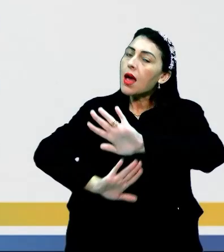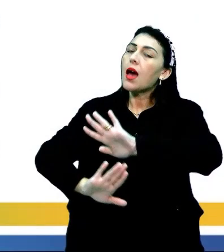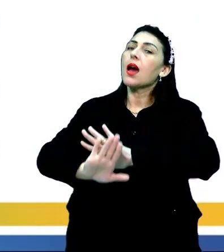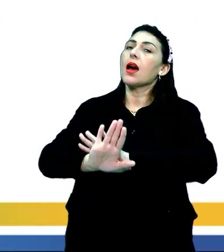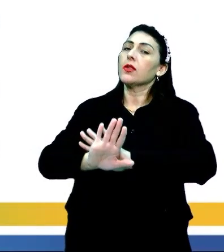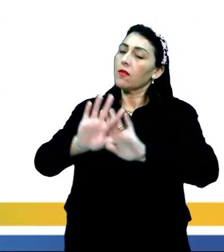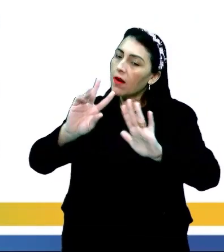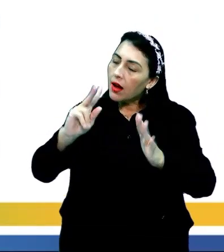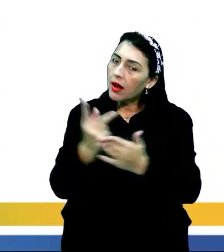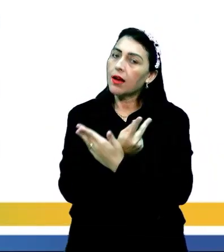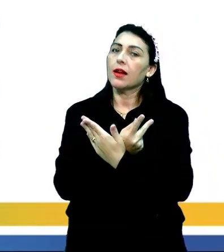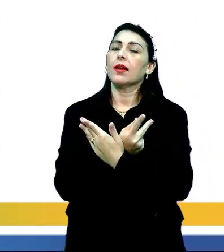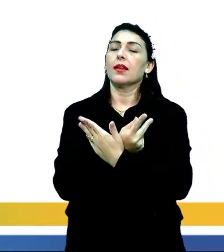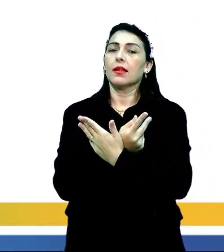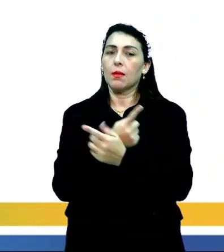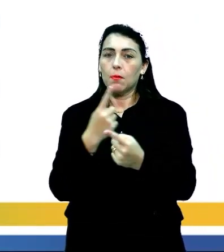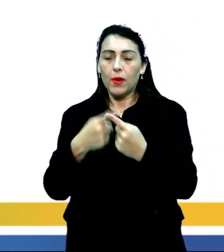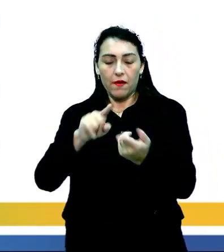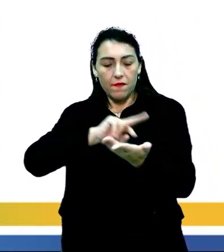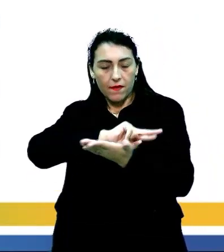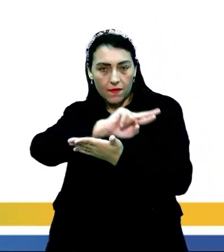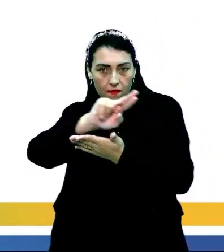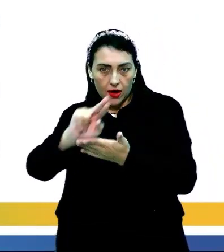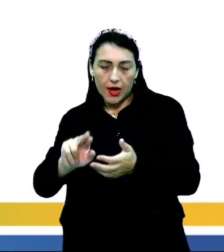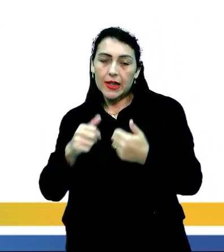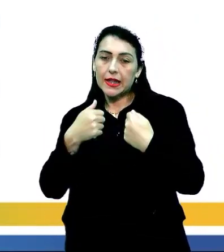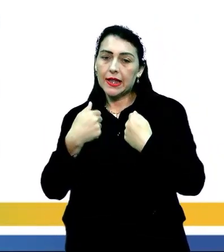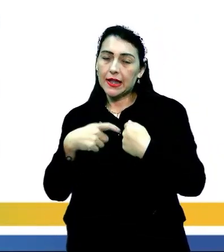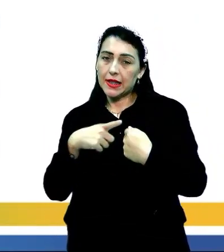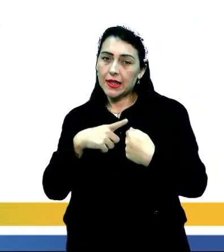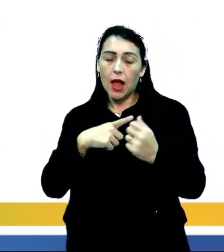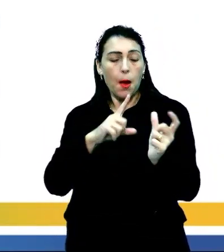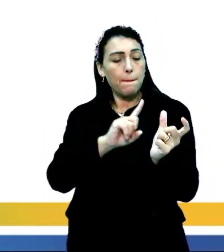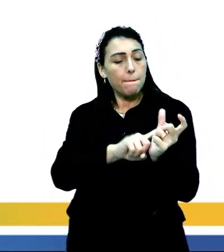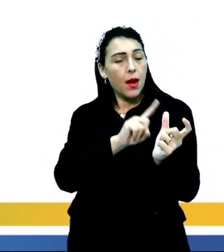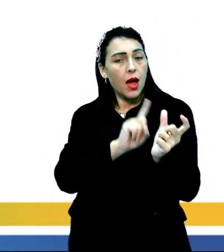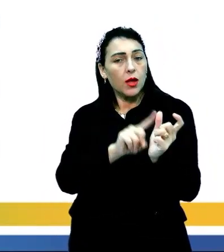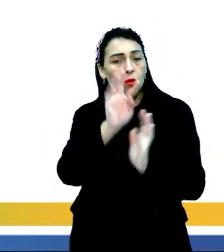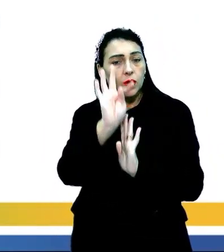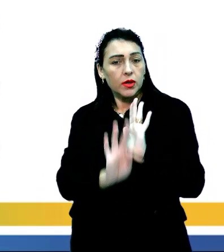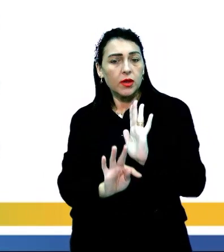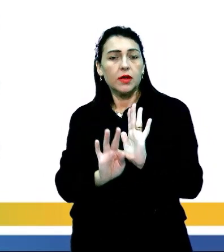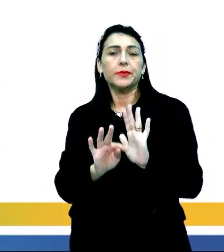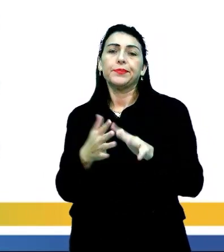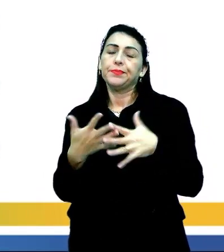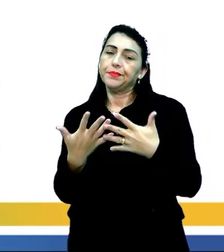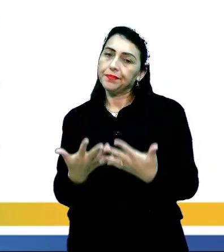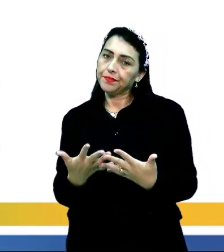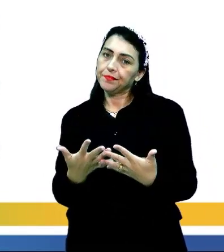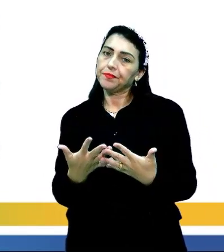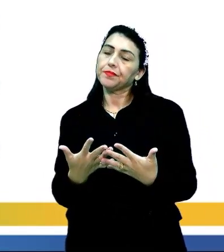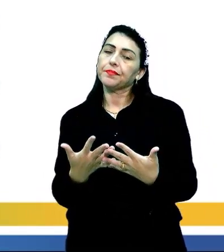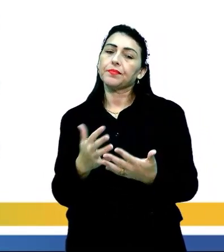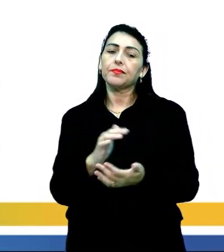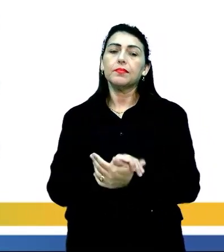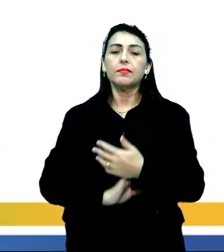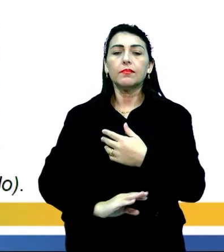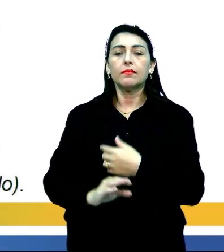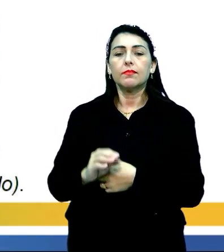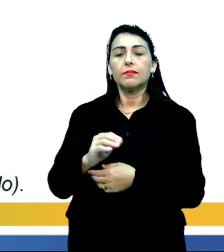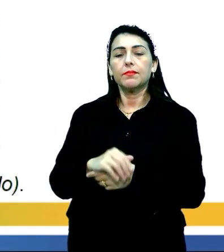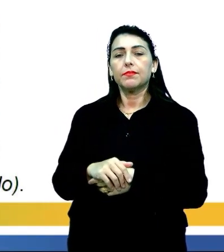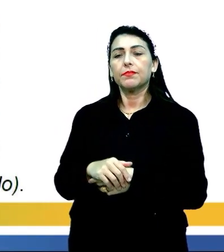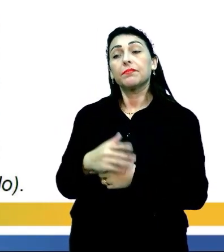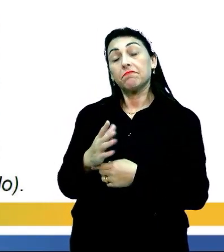galera ele vai errar porque várias alternativas aí tem parte do texto Olha aí a letra b a família mexicana gosta de levar flores ao cemitério